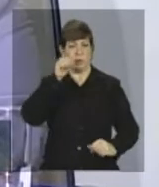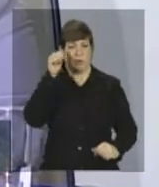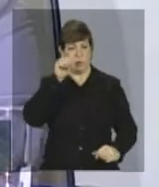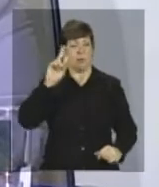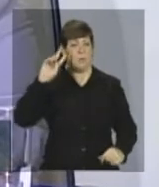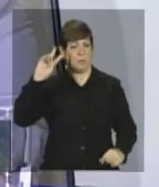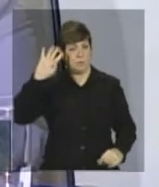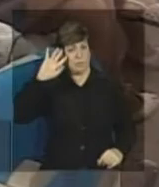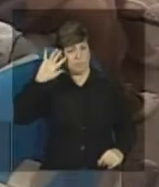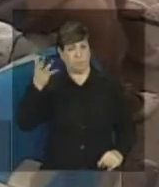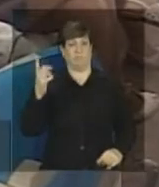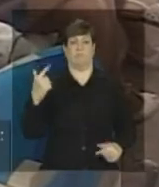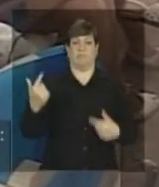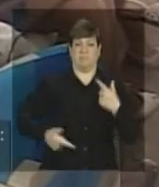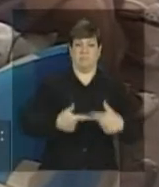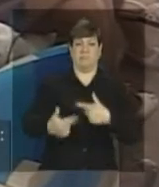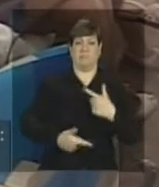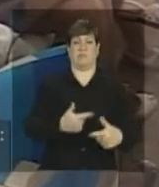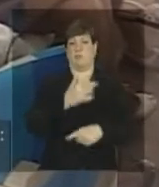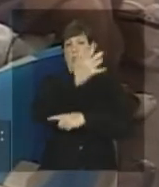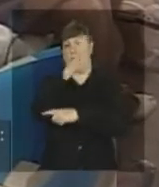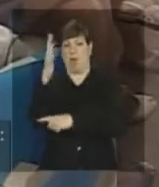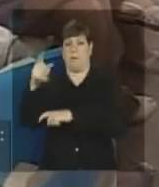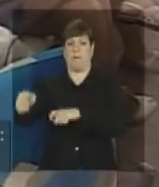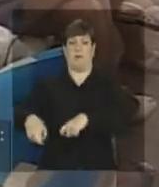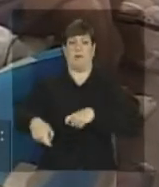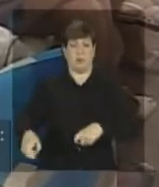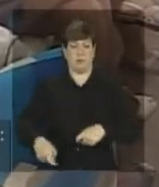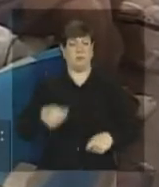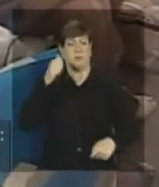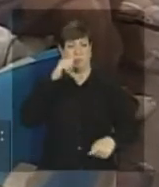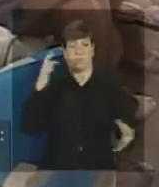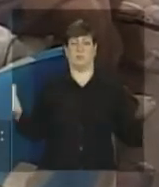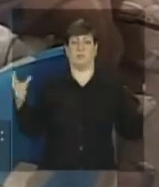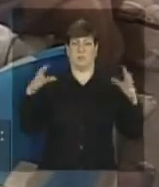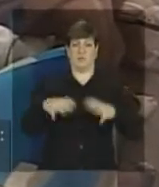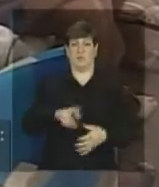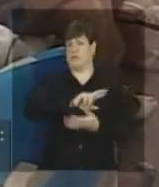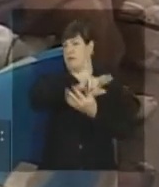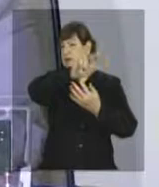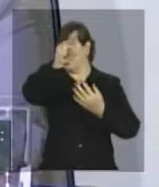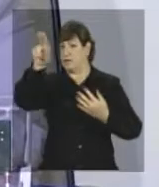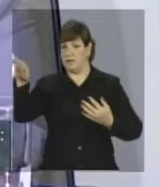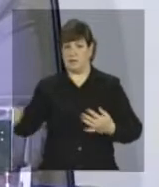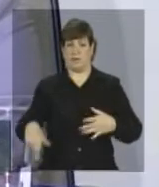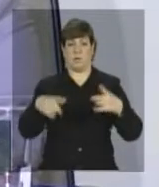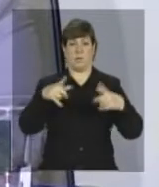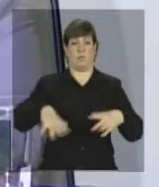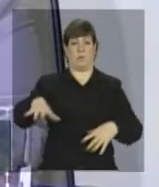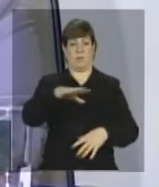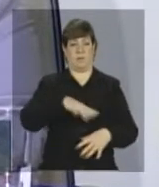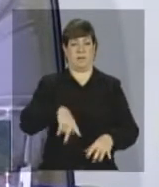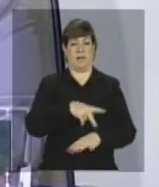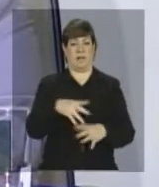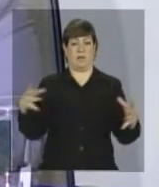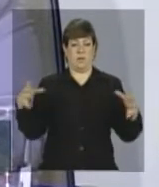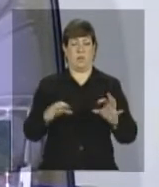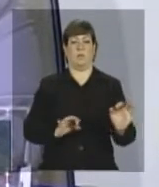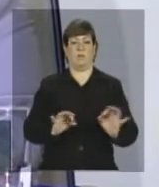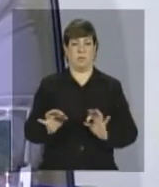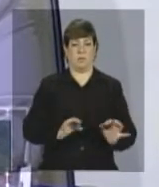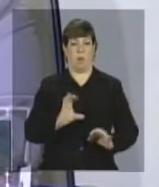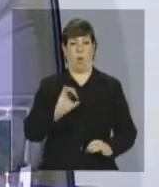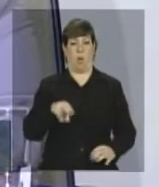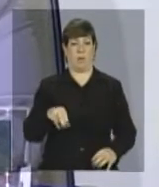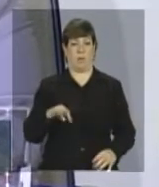do campo e da floresta, das mais distintas regiões do país, e formas de organização,